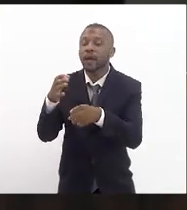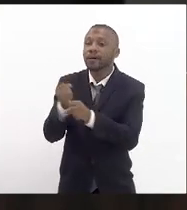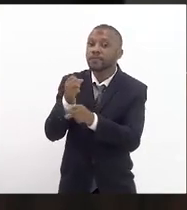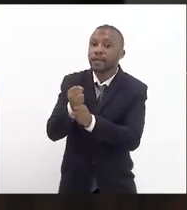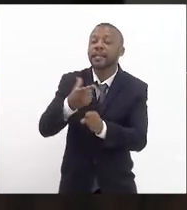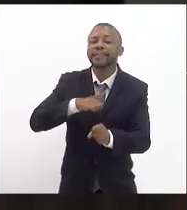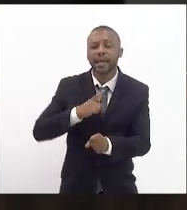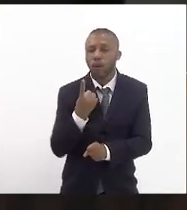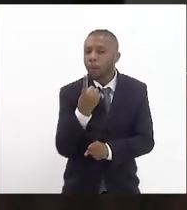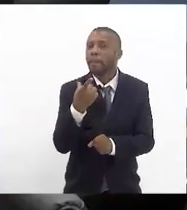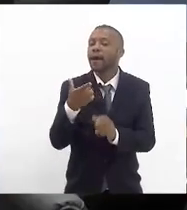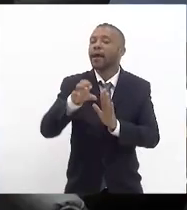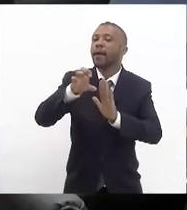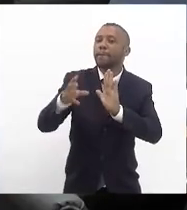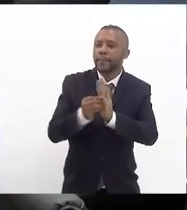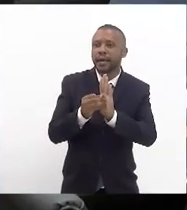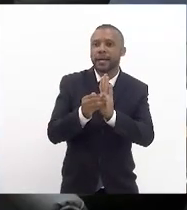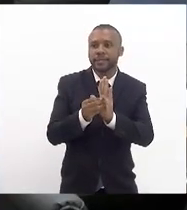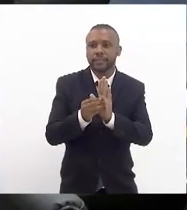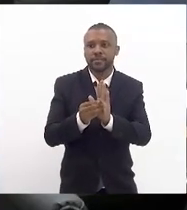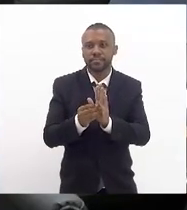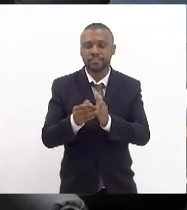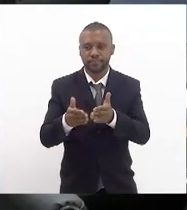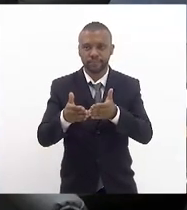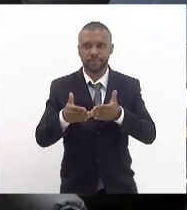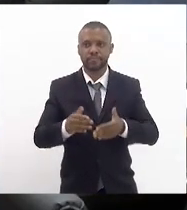Um instante só.